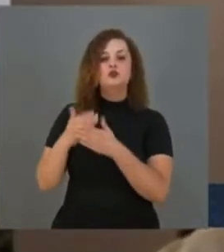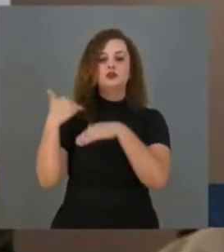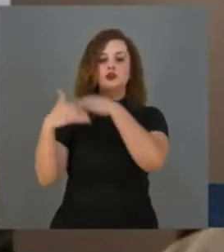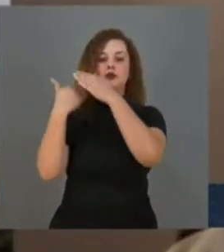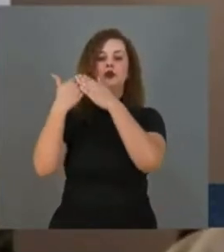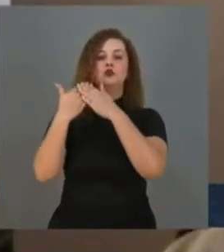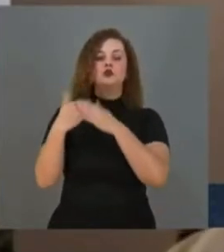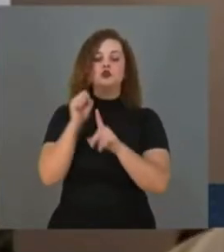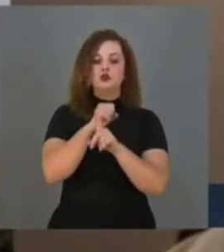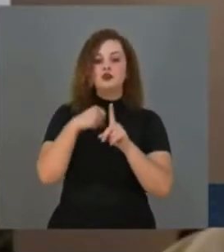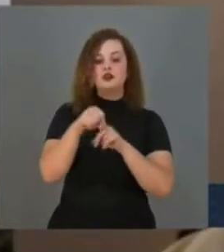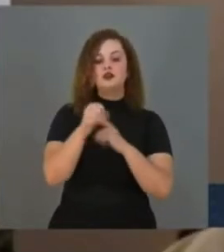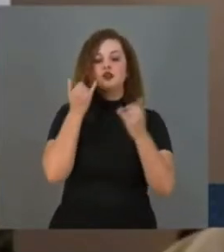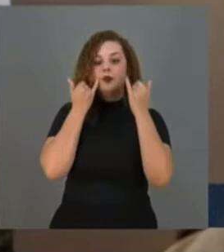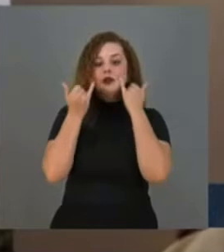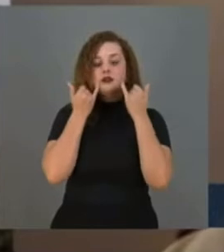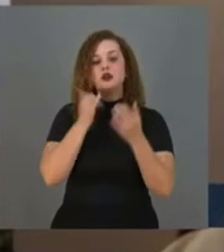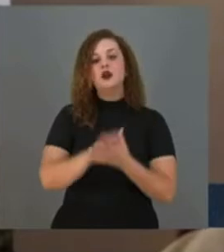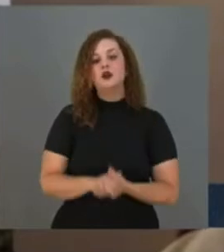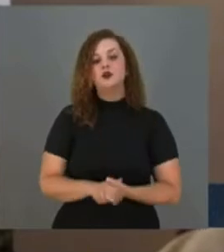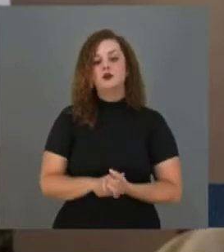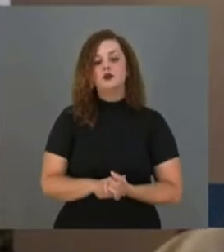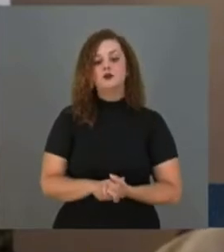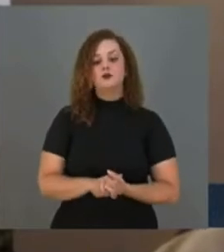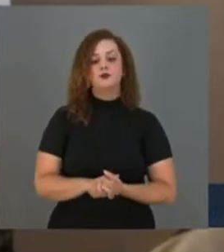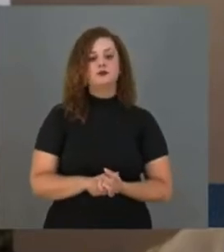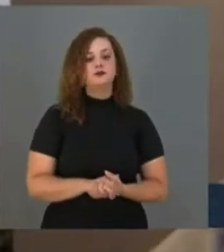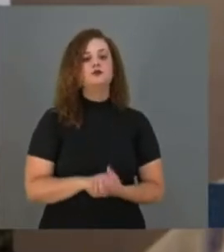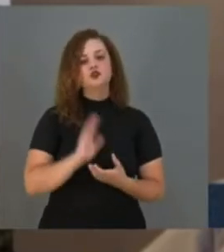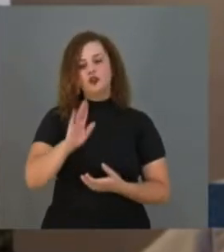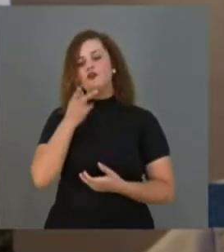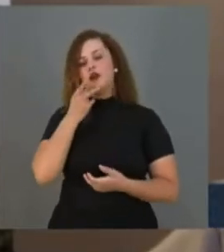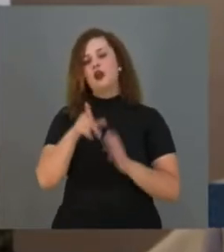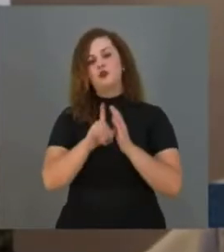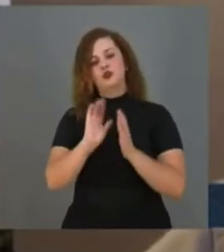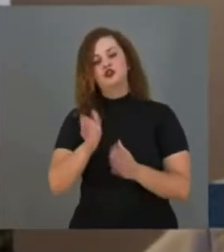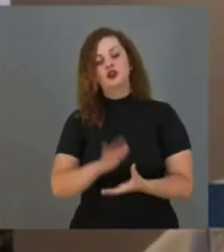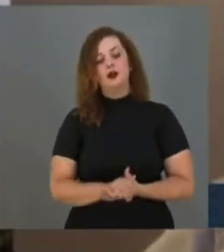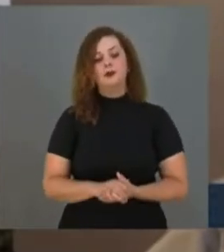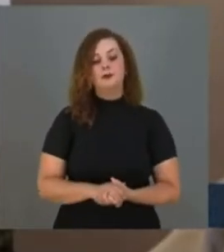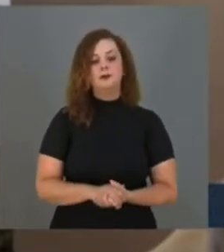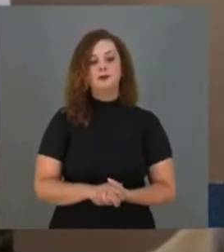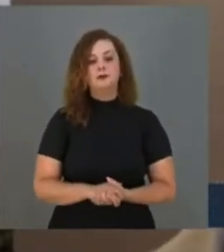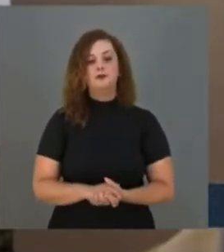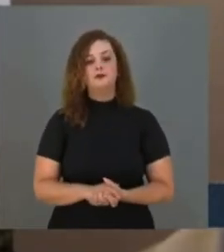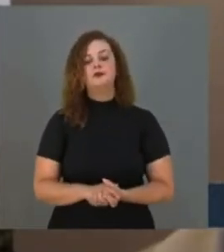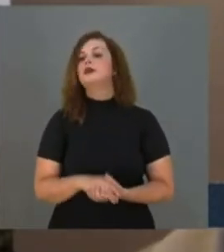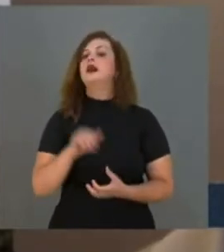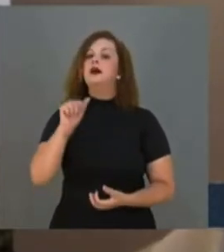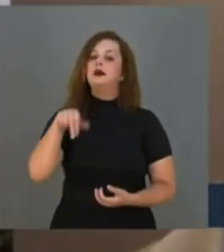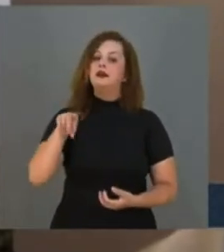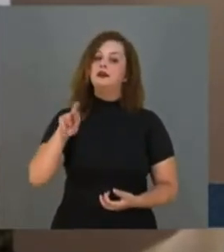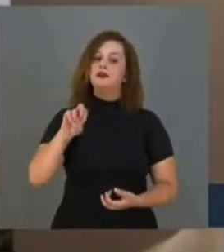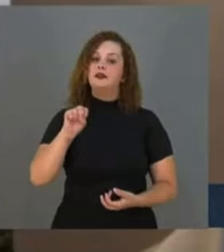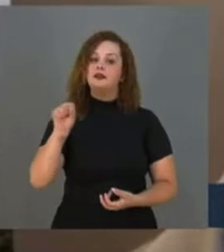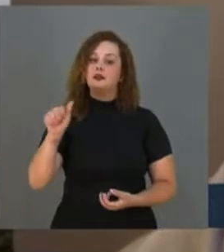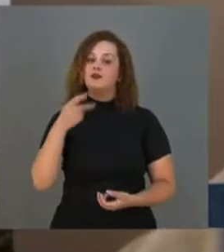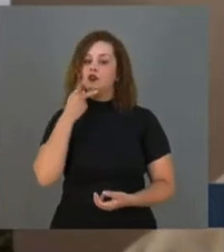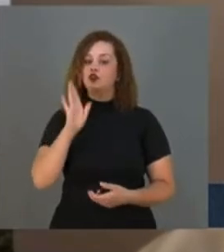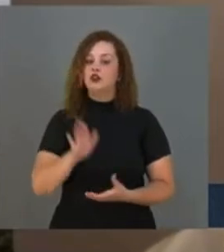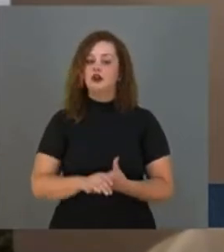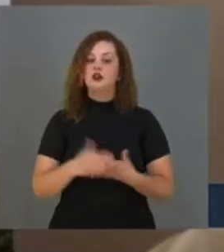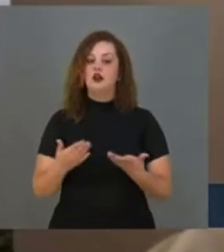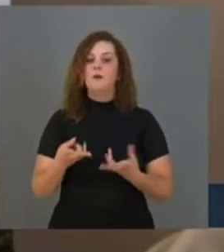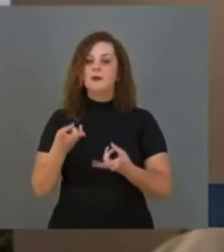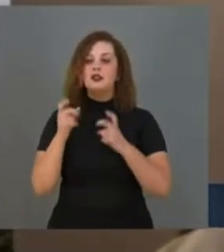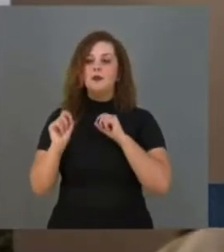da Informação, o CETIC-BR, né, que já foi mencionado também pela colega, pela Andressa, que ressalta que entre as